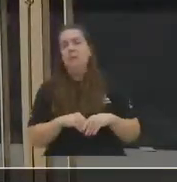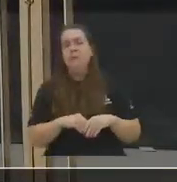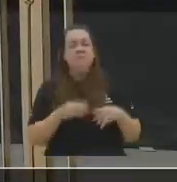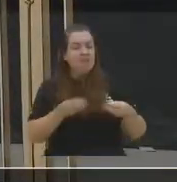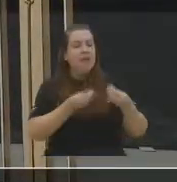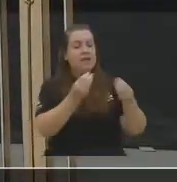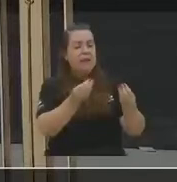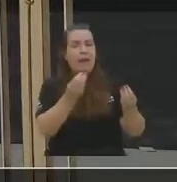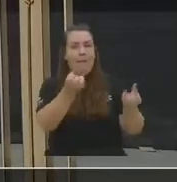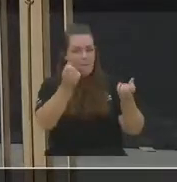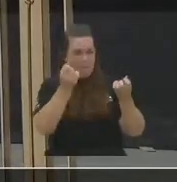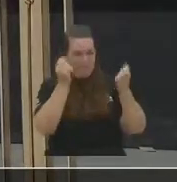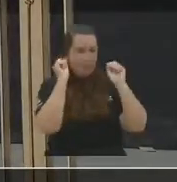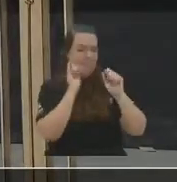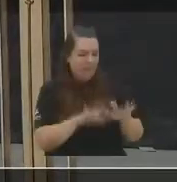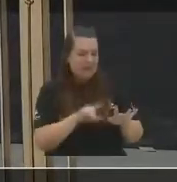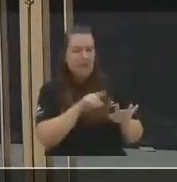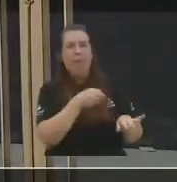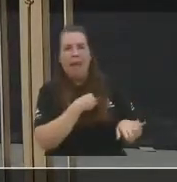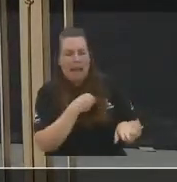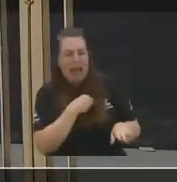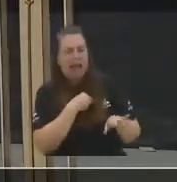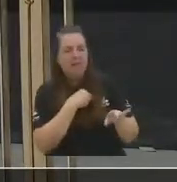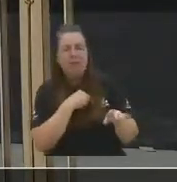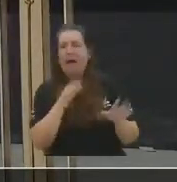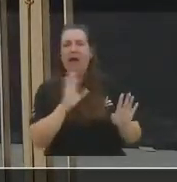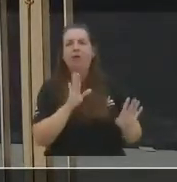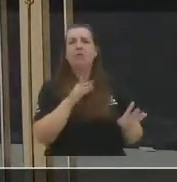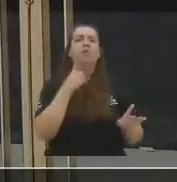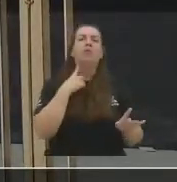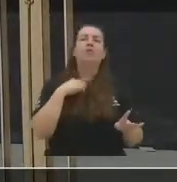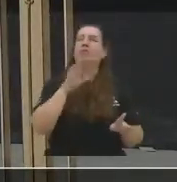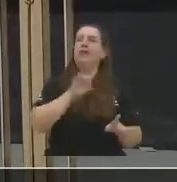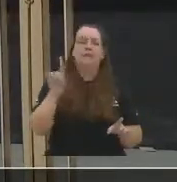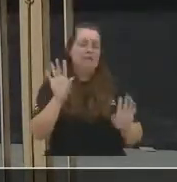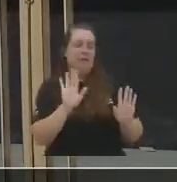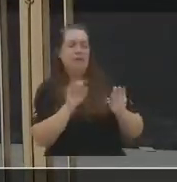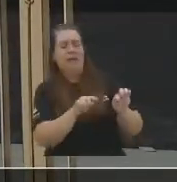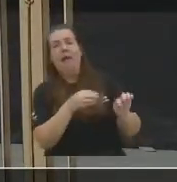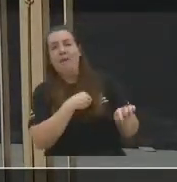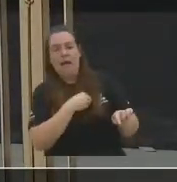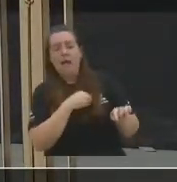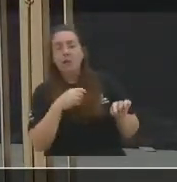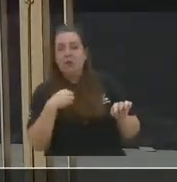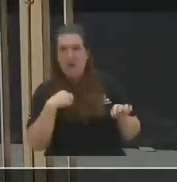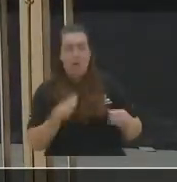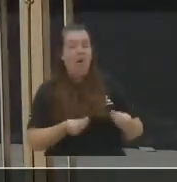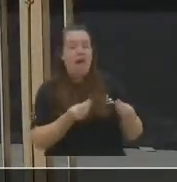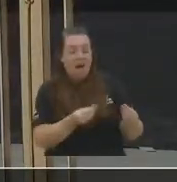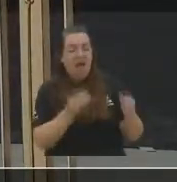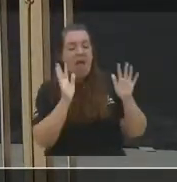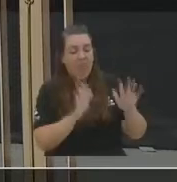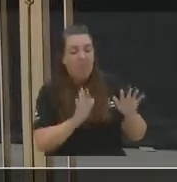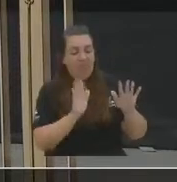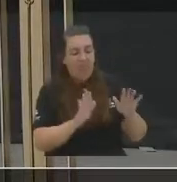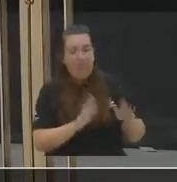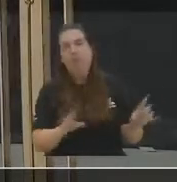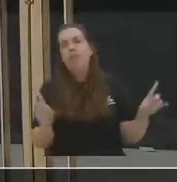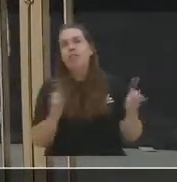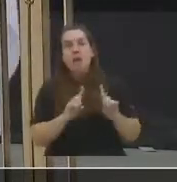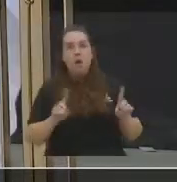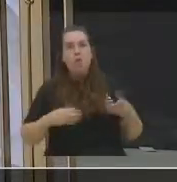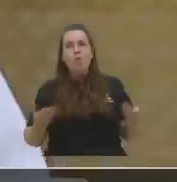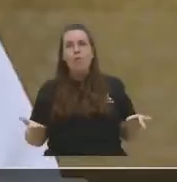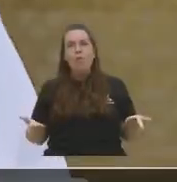àquilo que é pecaminoso, aquilo que é contrário à vontade de Deus. Agora, meus irmãos, eu deixo